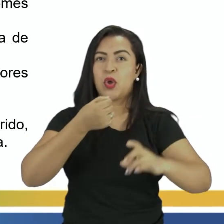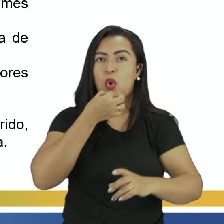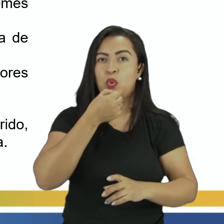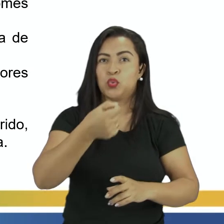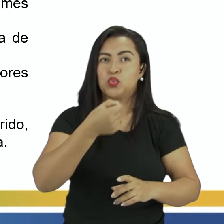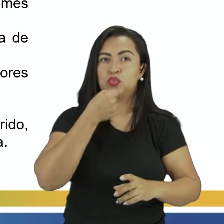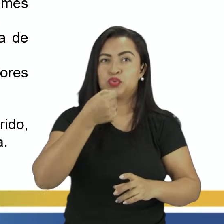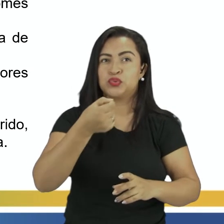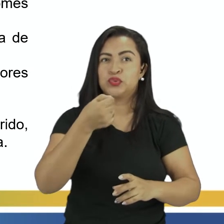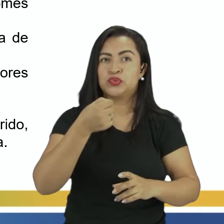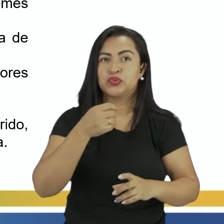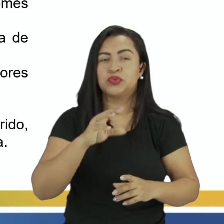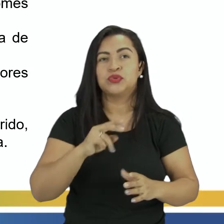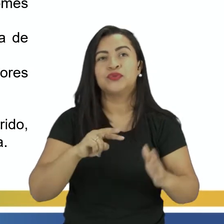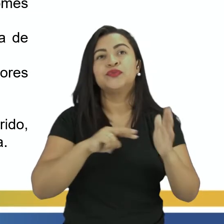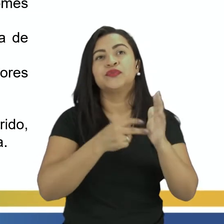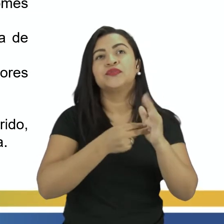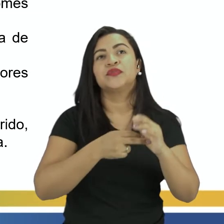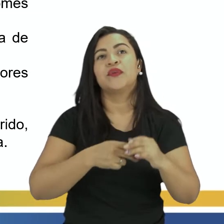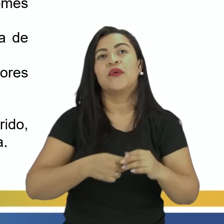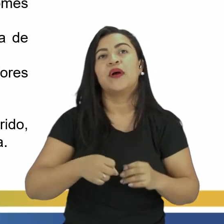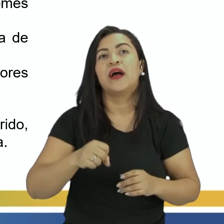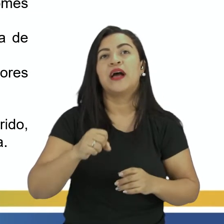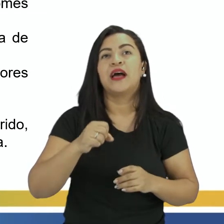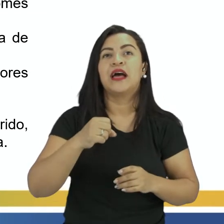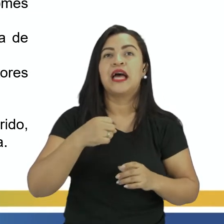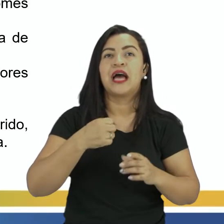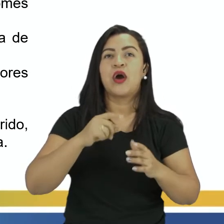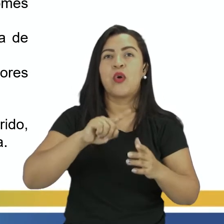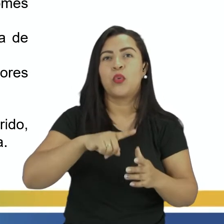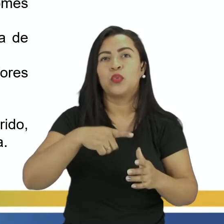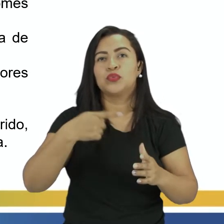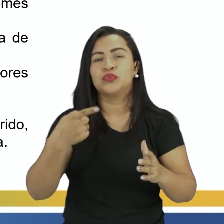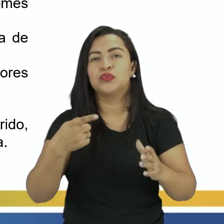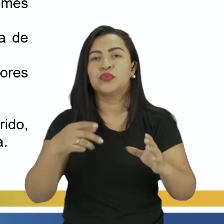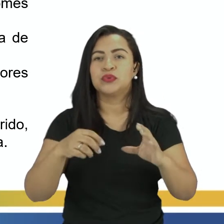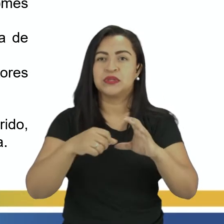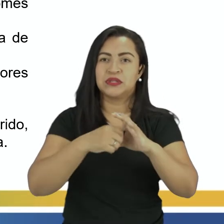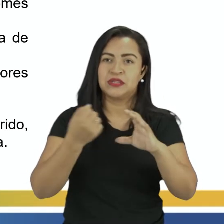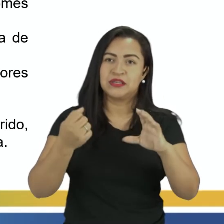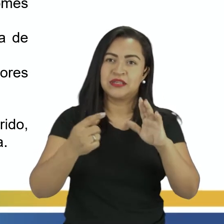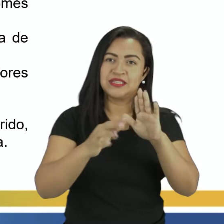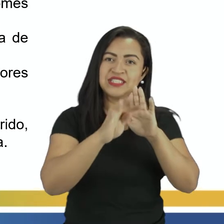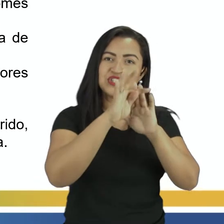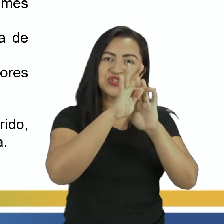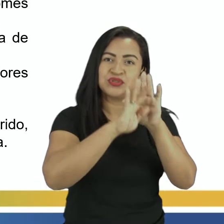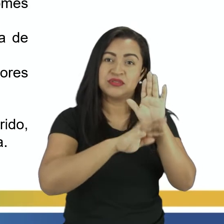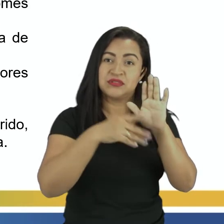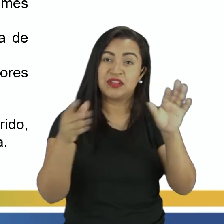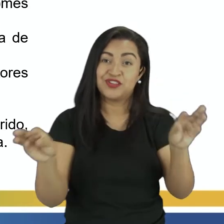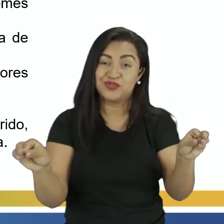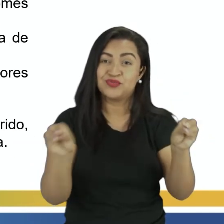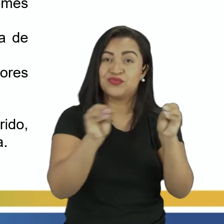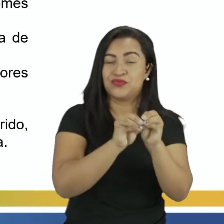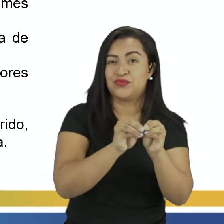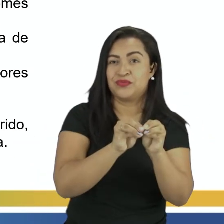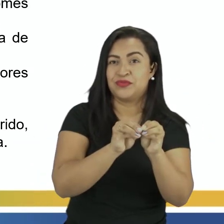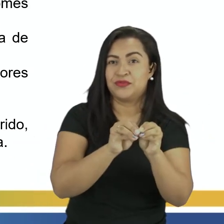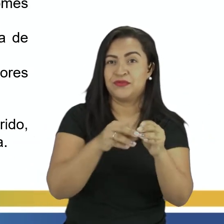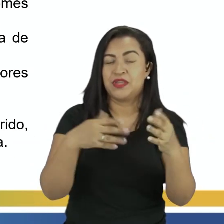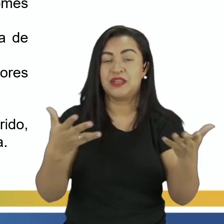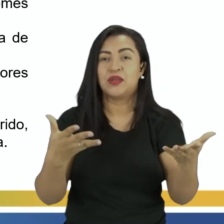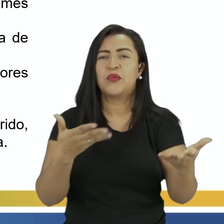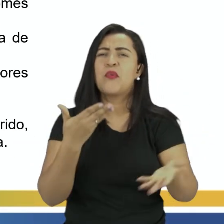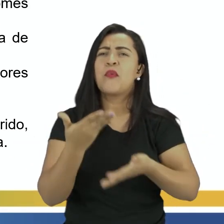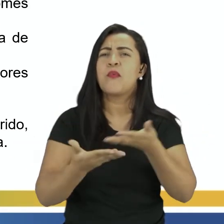explícita a intertextualidade com outras publicações do mesmo tema. Então, qual é a relação que esse texto